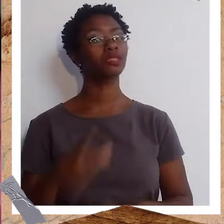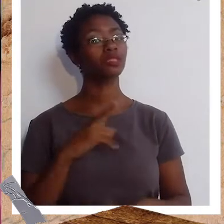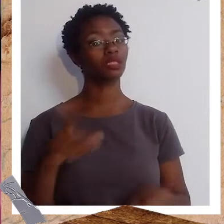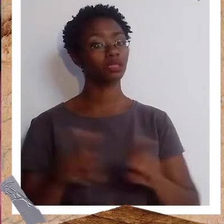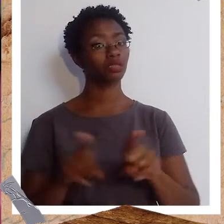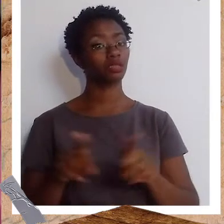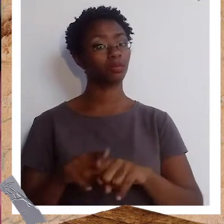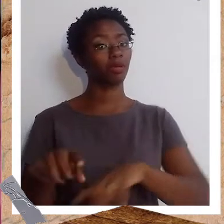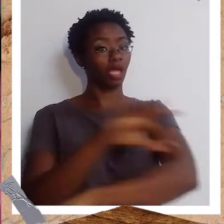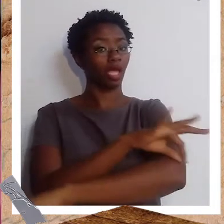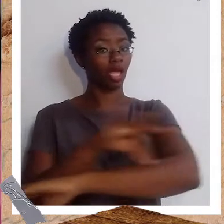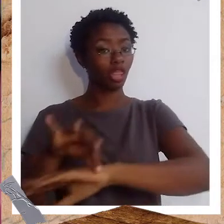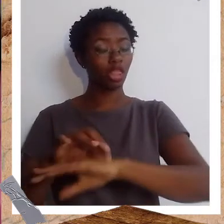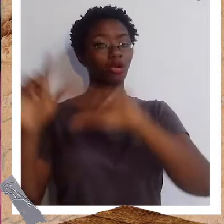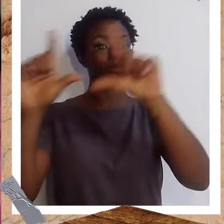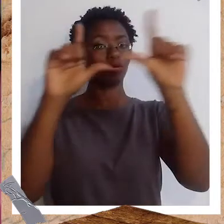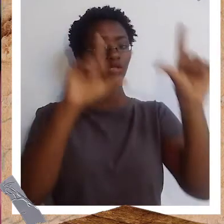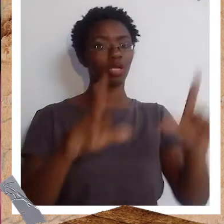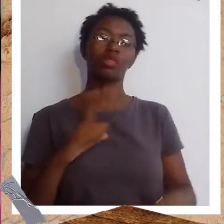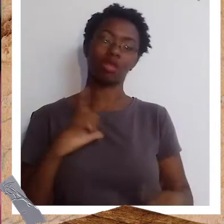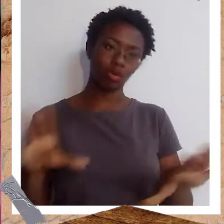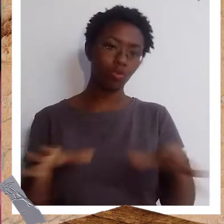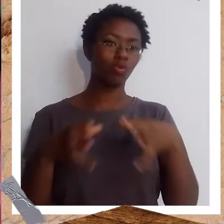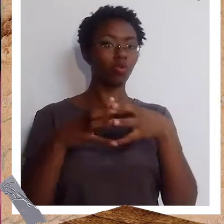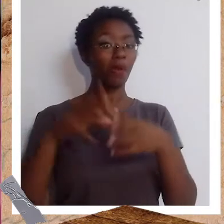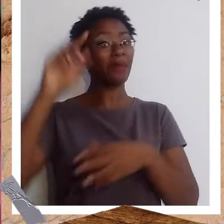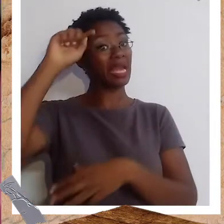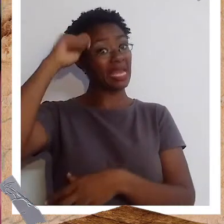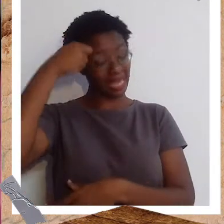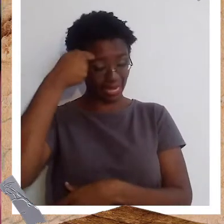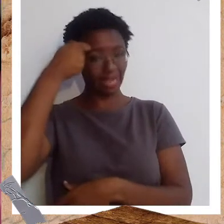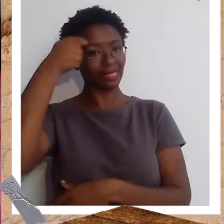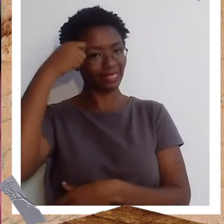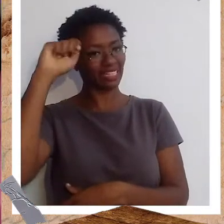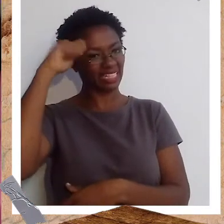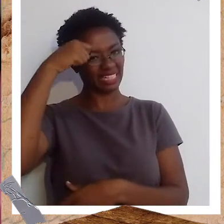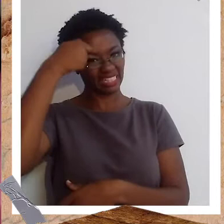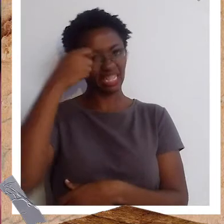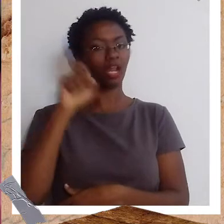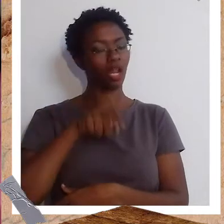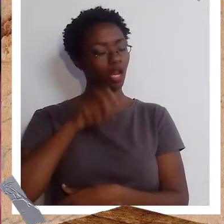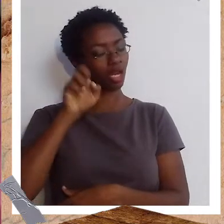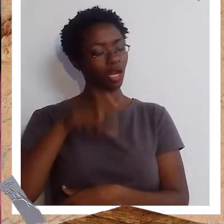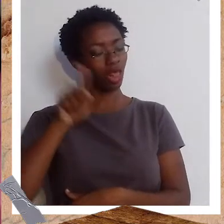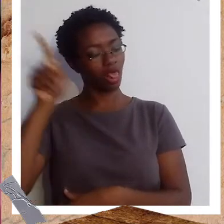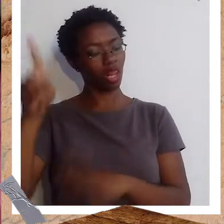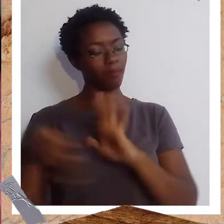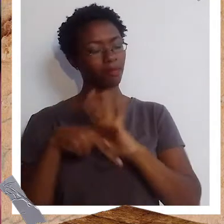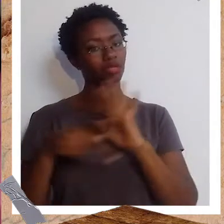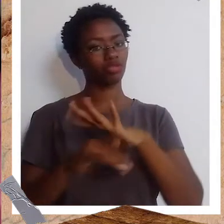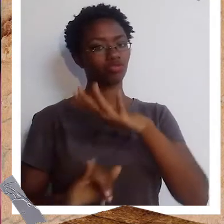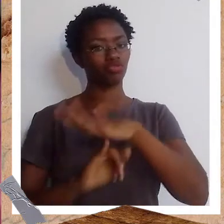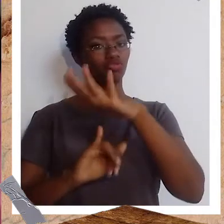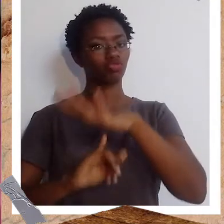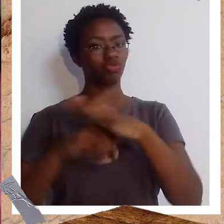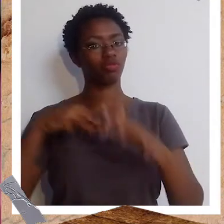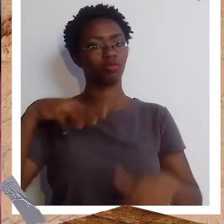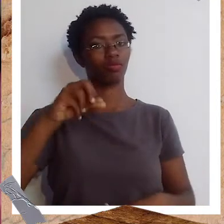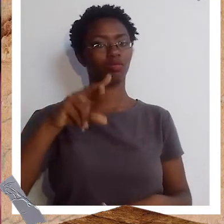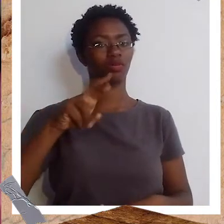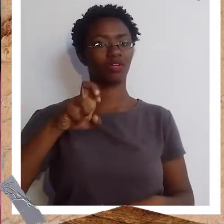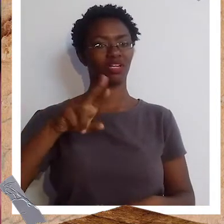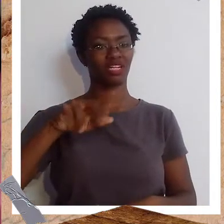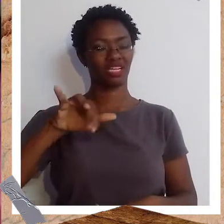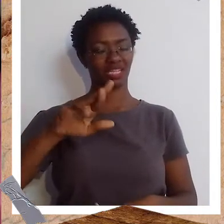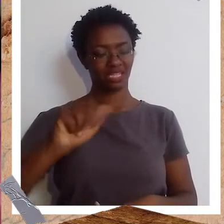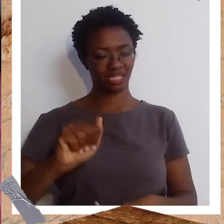arquiteta de exposição, então, a gente tem uma equipe preta que está no Instituto Moreira Salles para fazer essa exposição. Nós não chegamos sozinhos, nós não